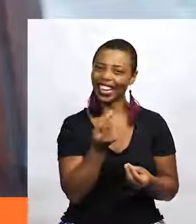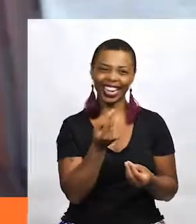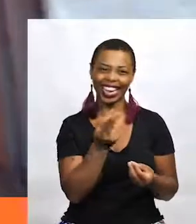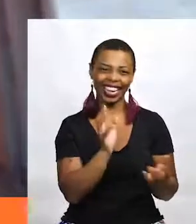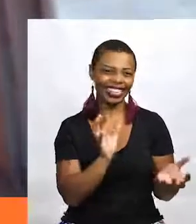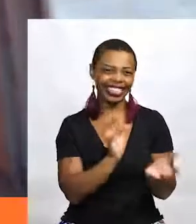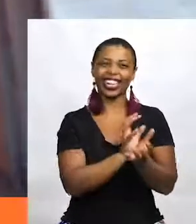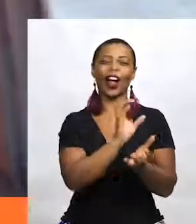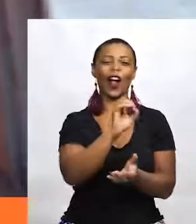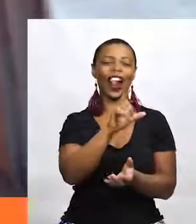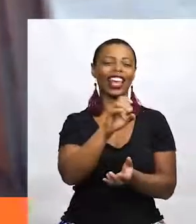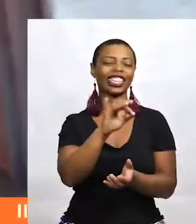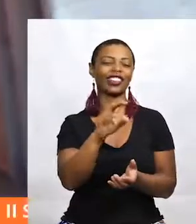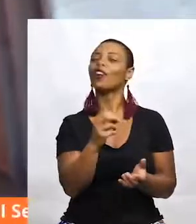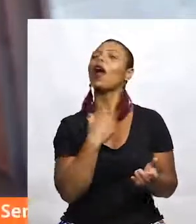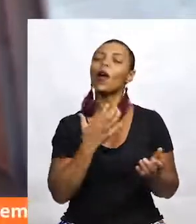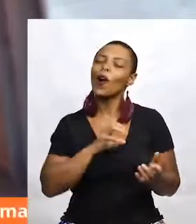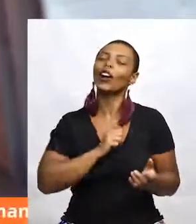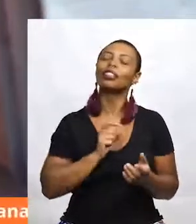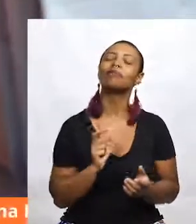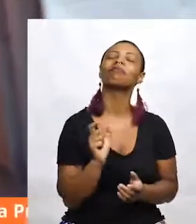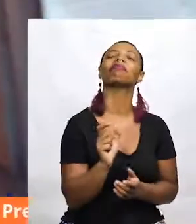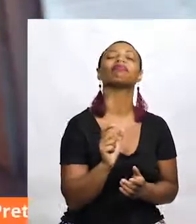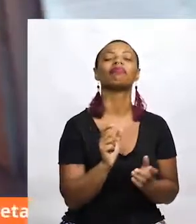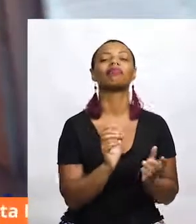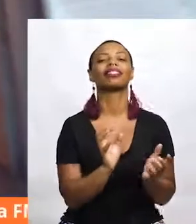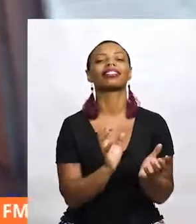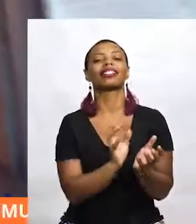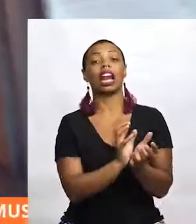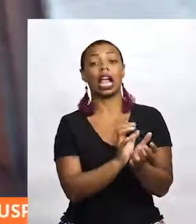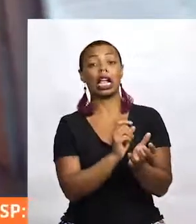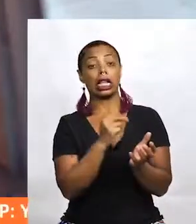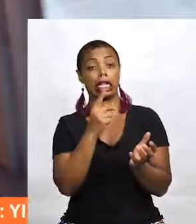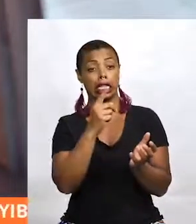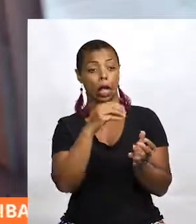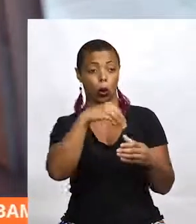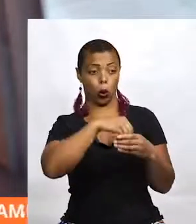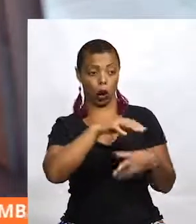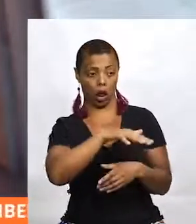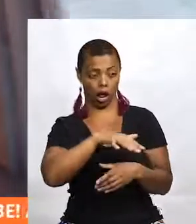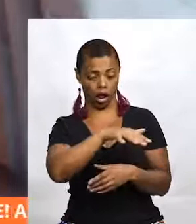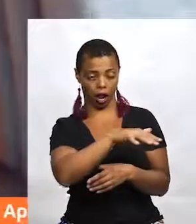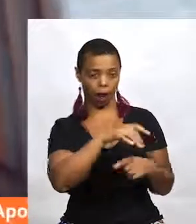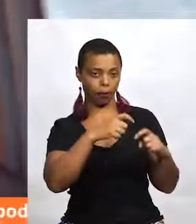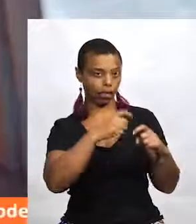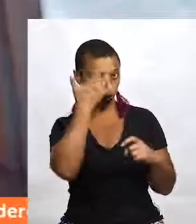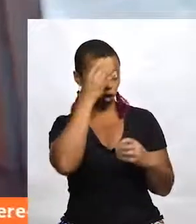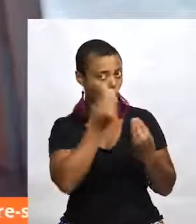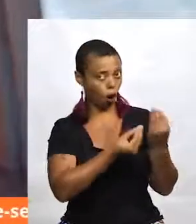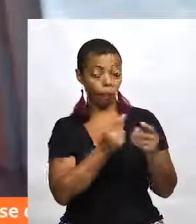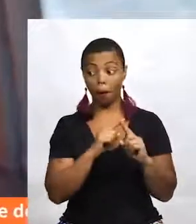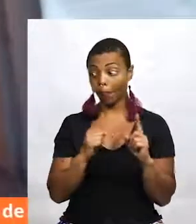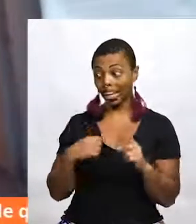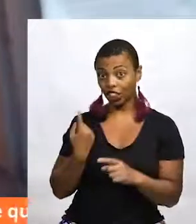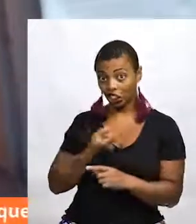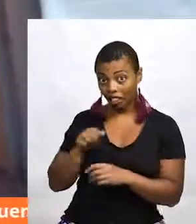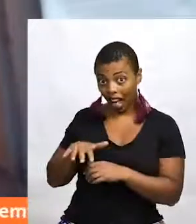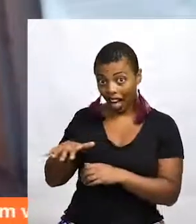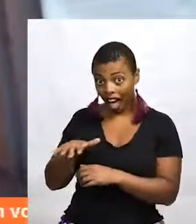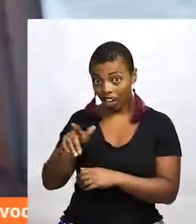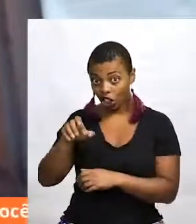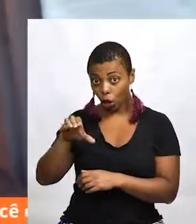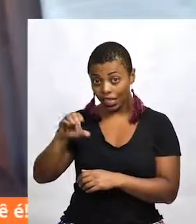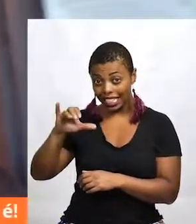do coletivo de vocês na medicina, mas nas geociências foi uma luta para que não